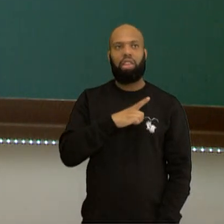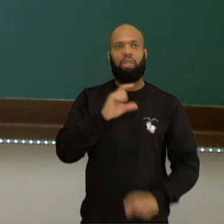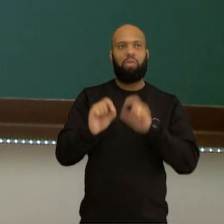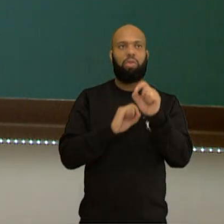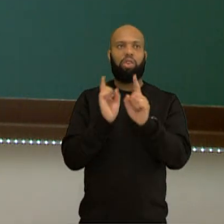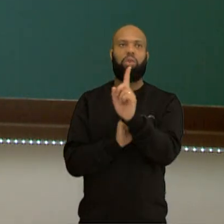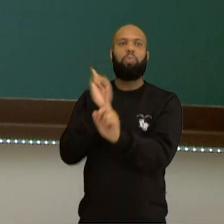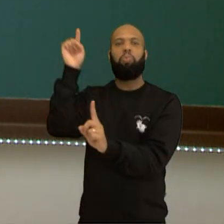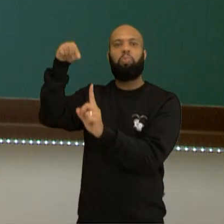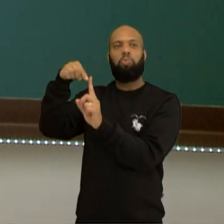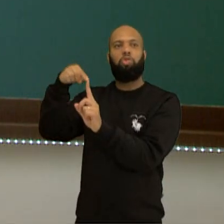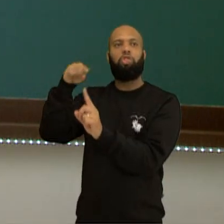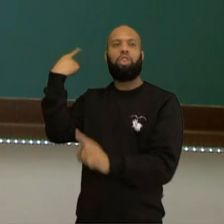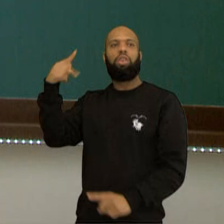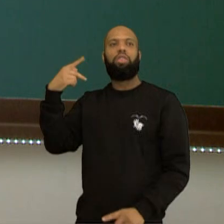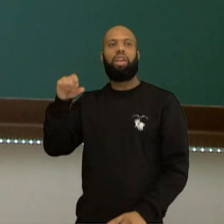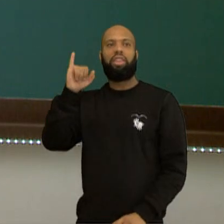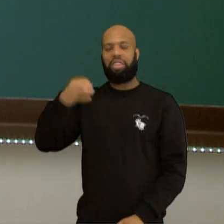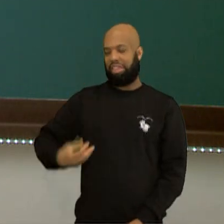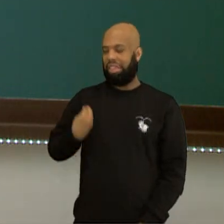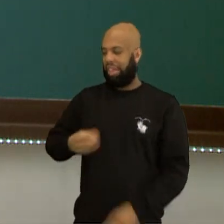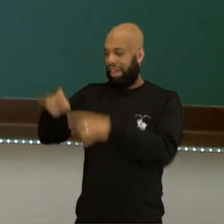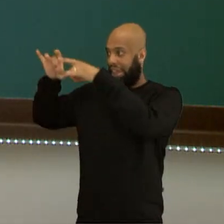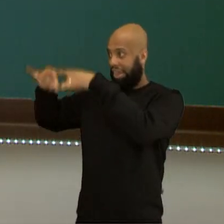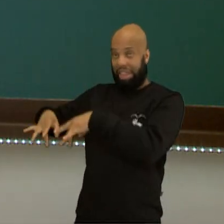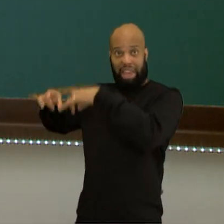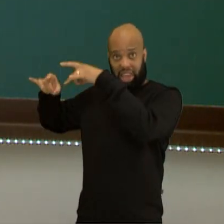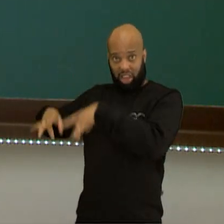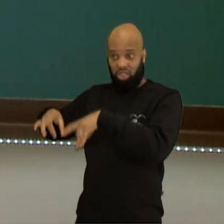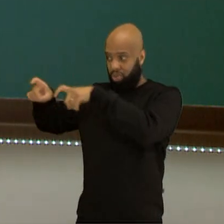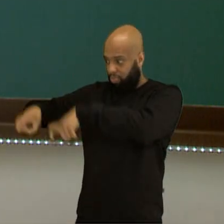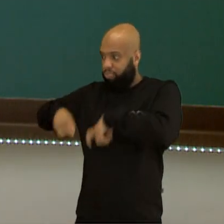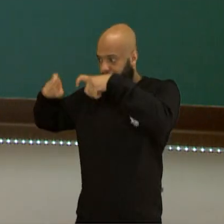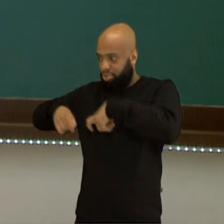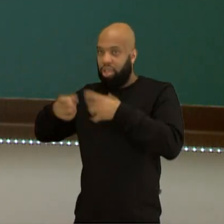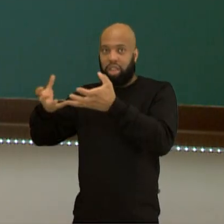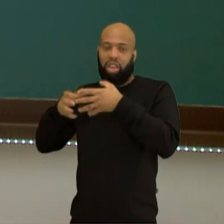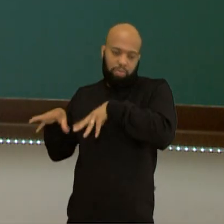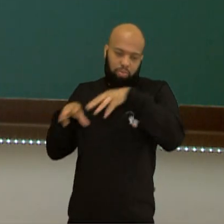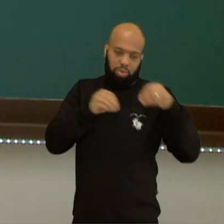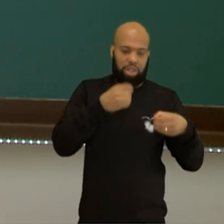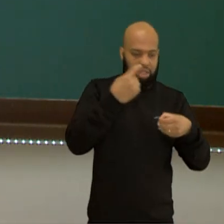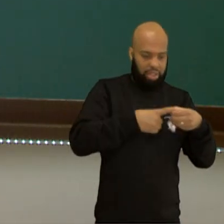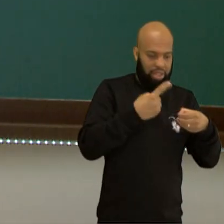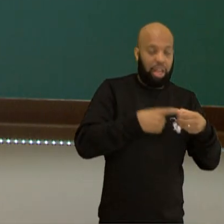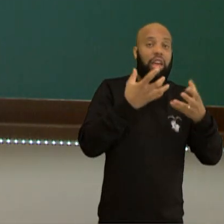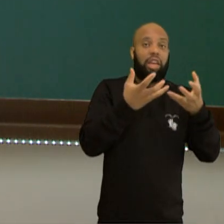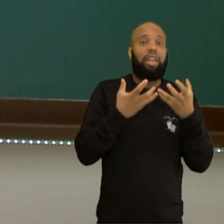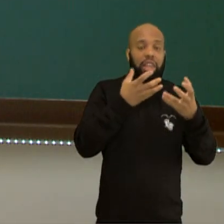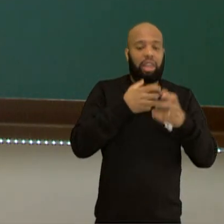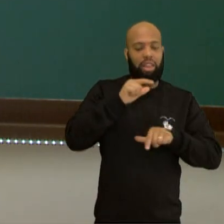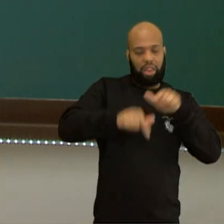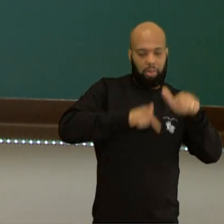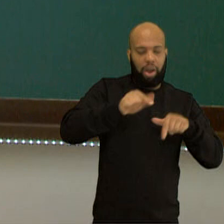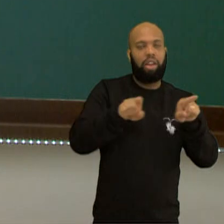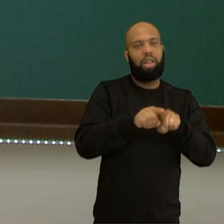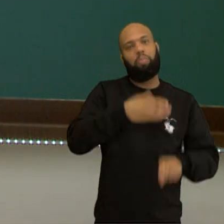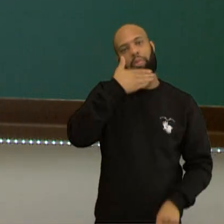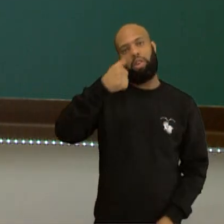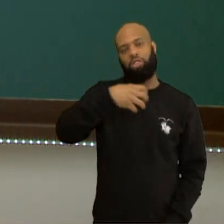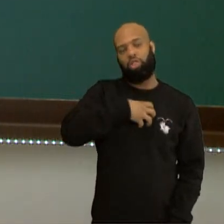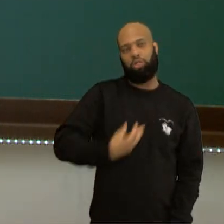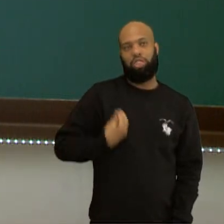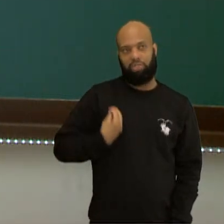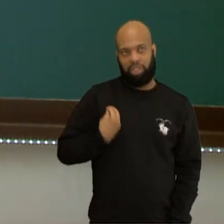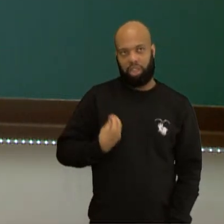é a intenção dele quando ele está saindo do campo para morar na cidade? Busca por trabalho e melhor moradia.